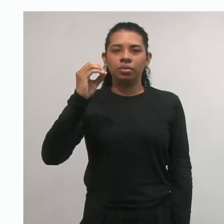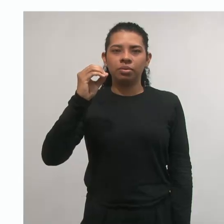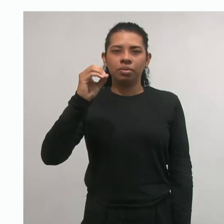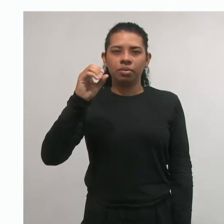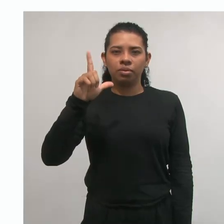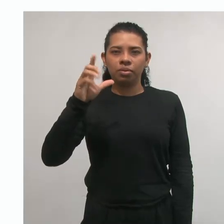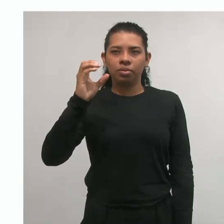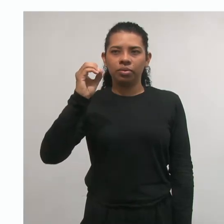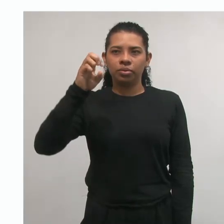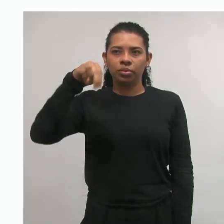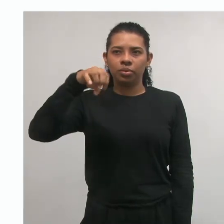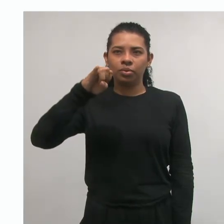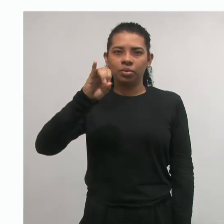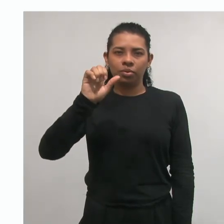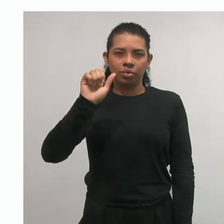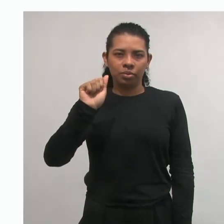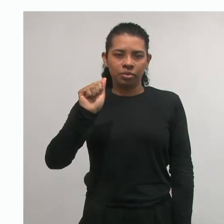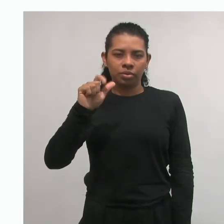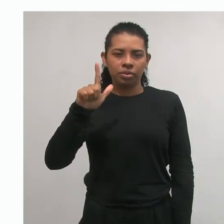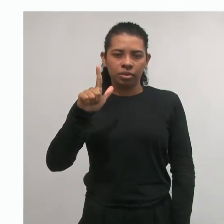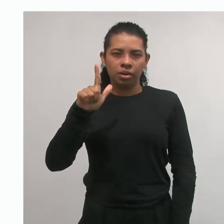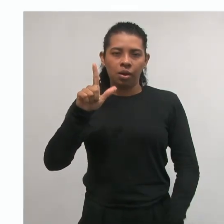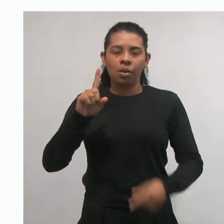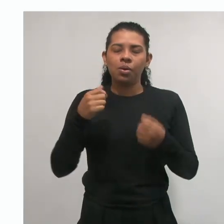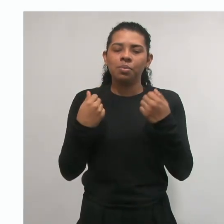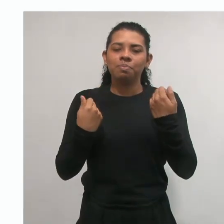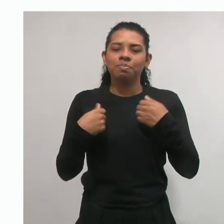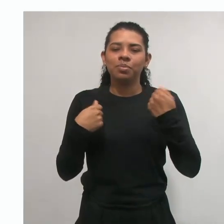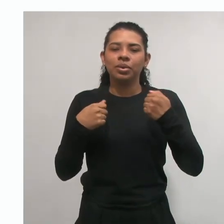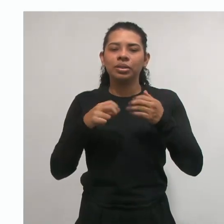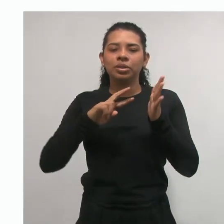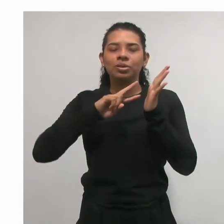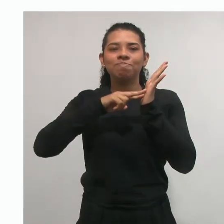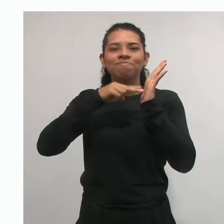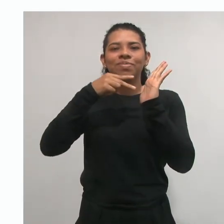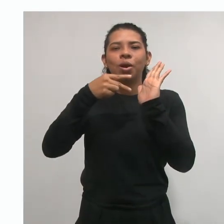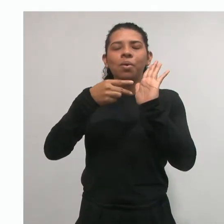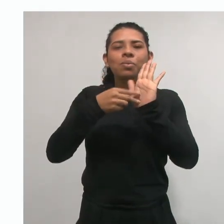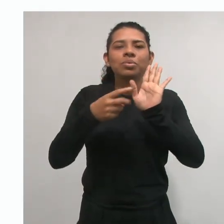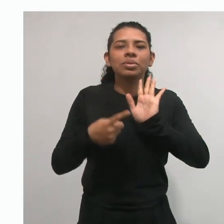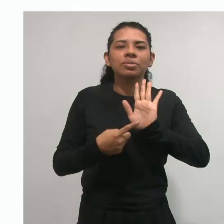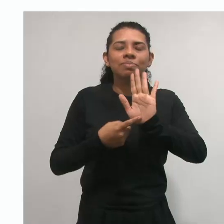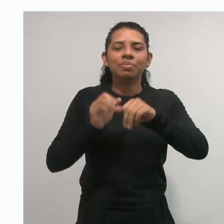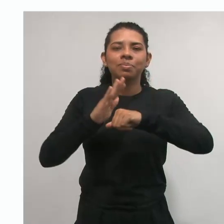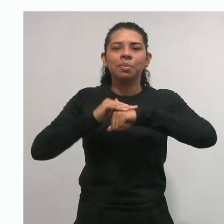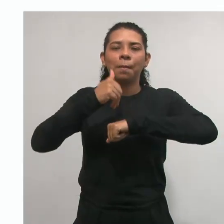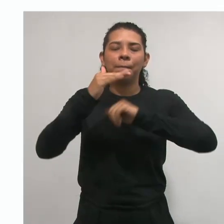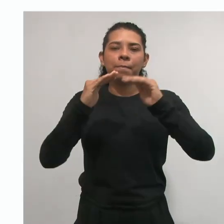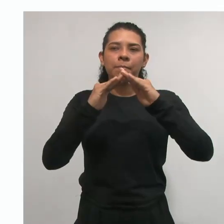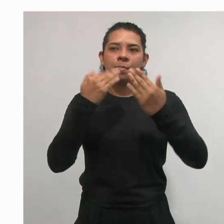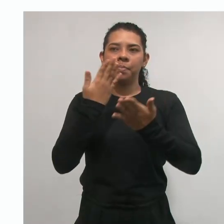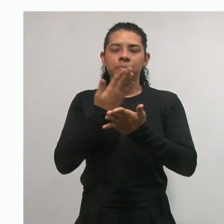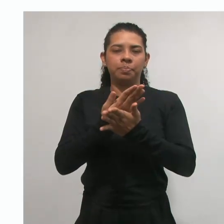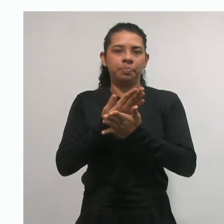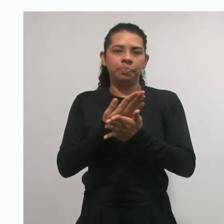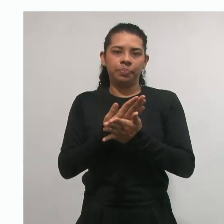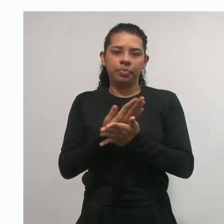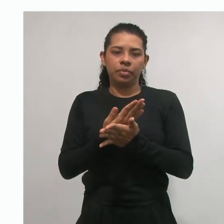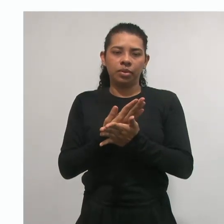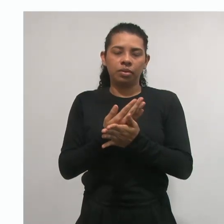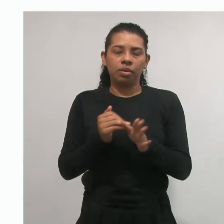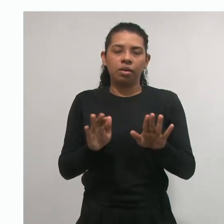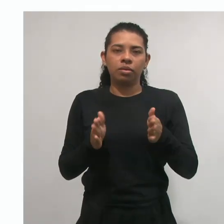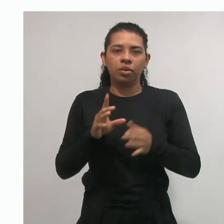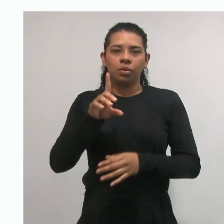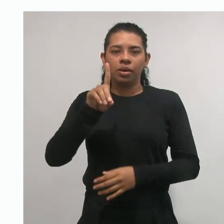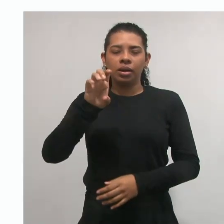decolonial, para uma prática educativa de ressignificação da diversidade na escola. Então,